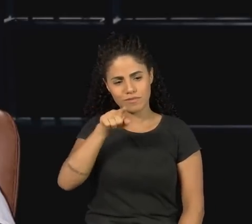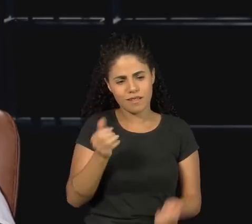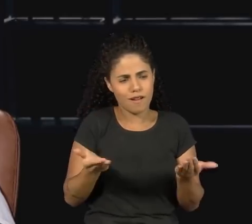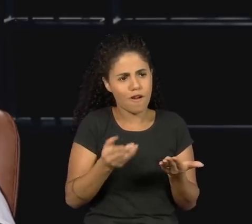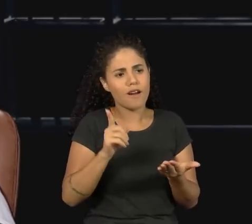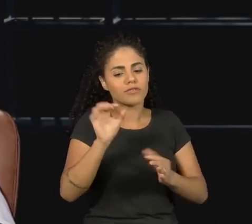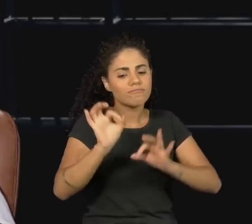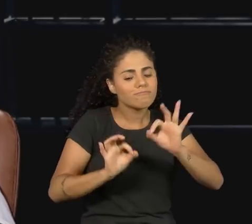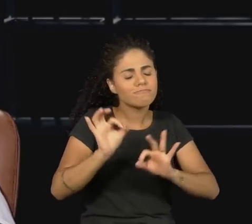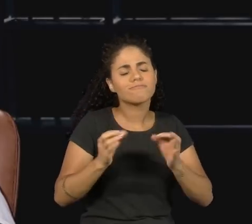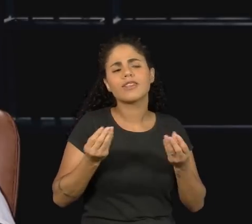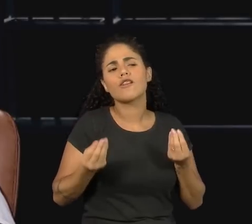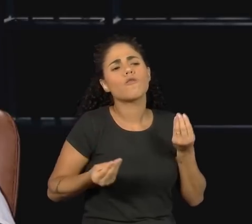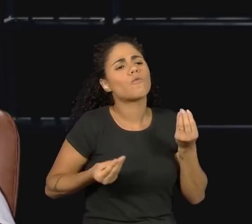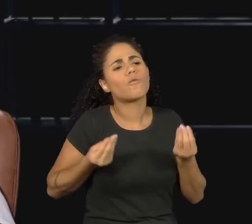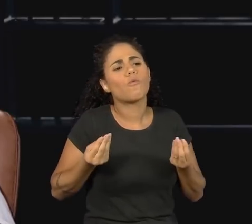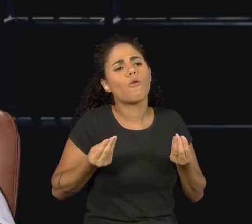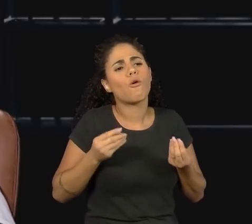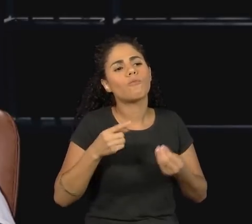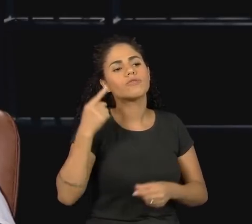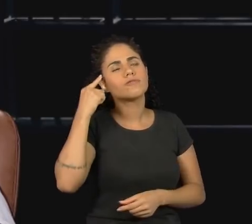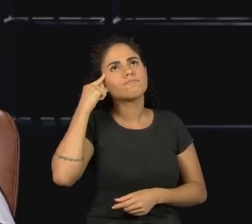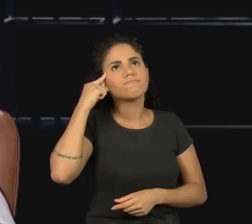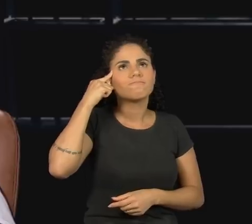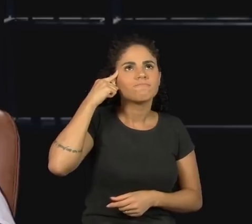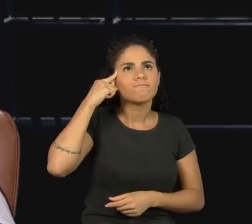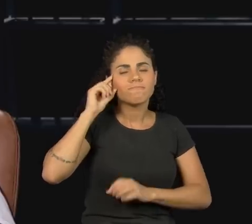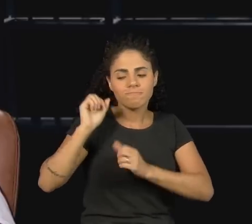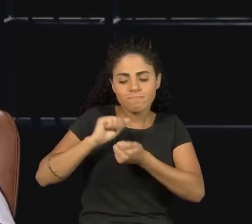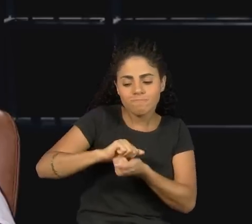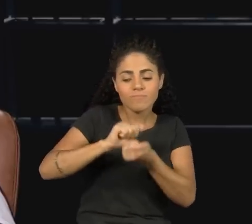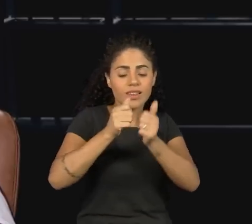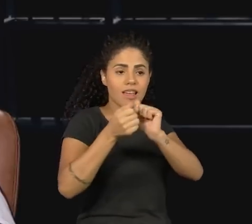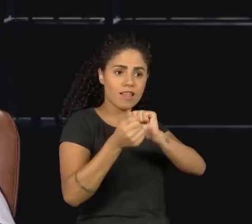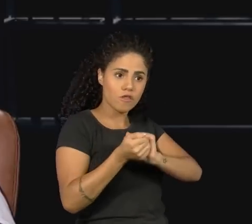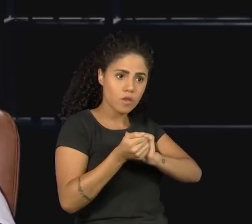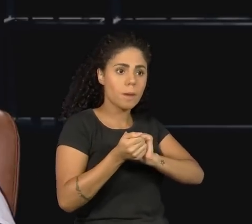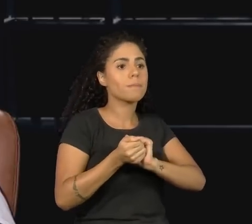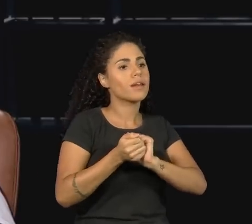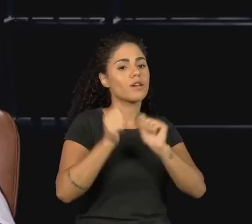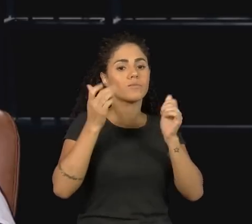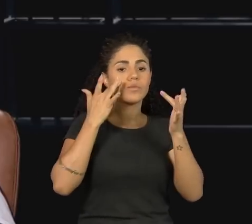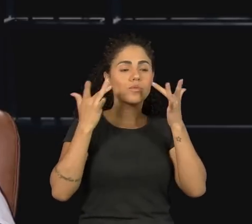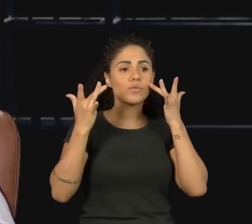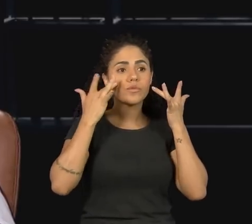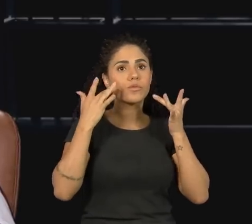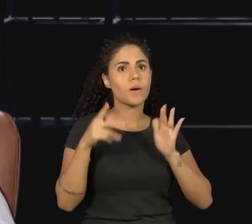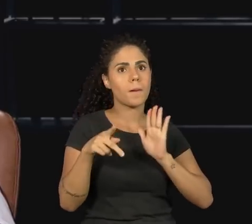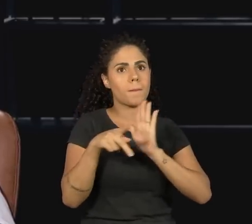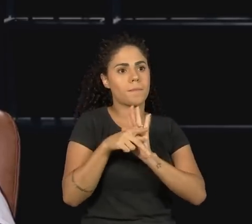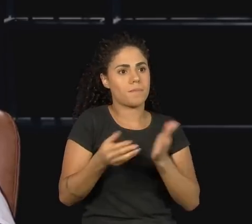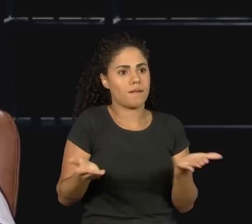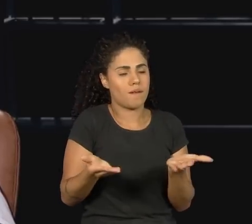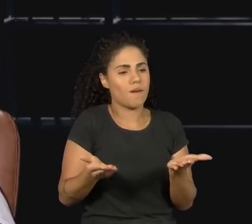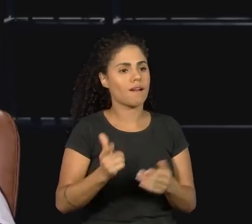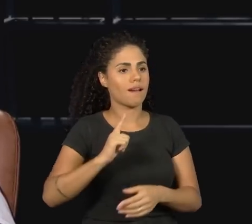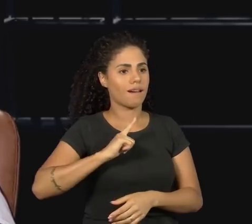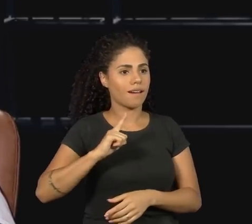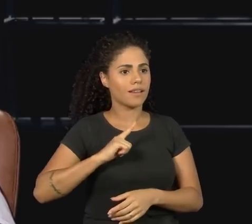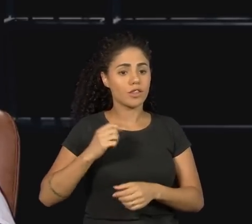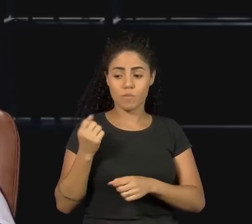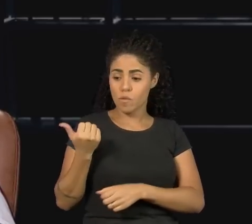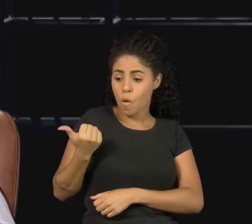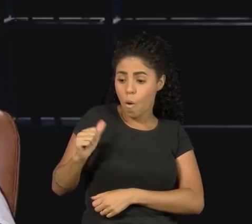né? Como é que foi desconstruir a montagem de um espetáculo que fez enorme sucesso, né, por